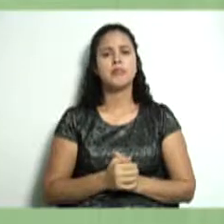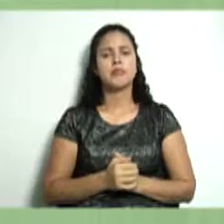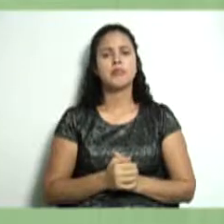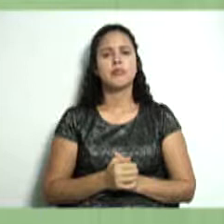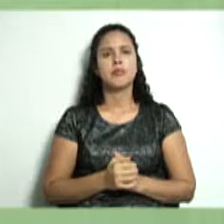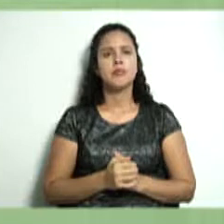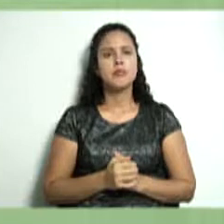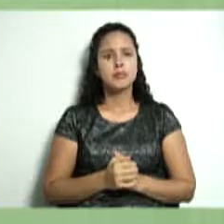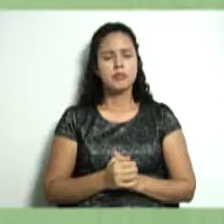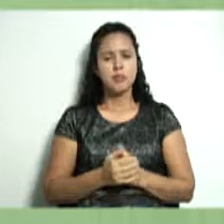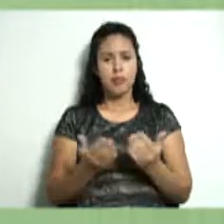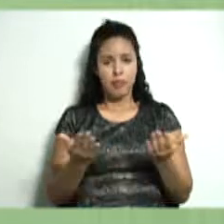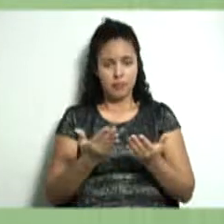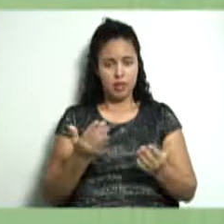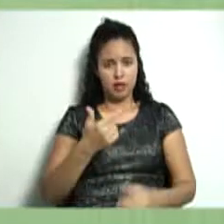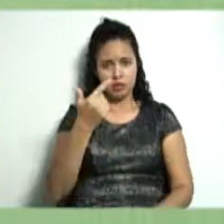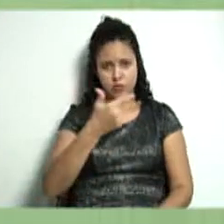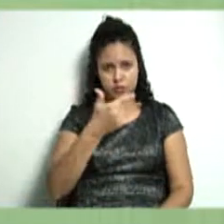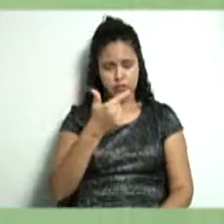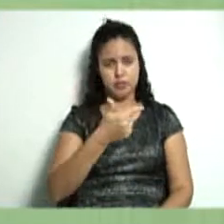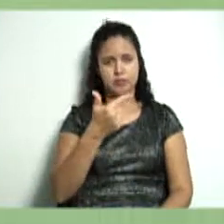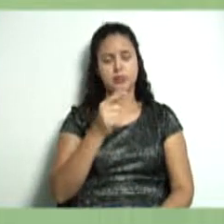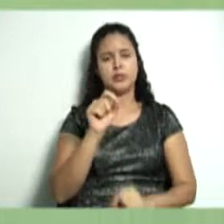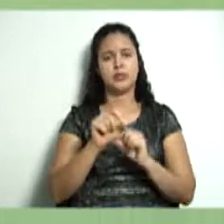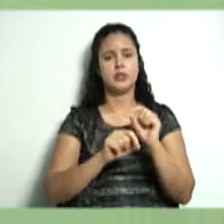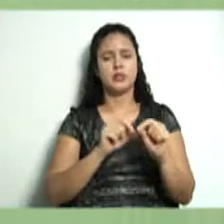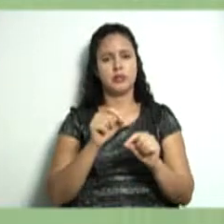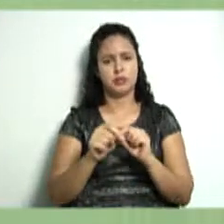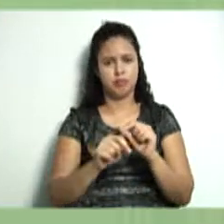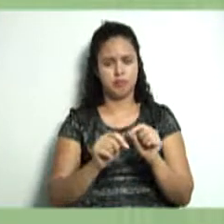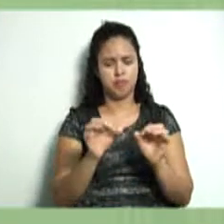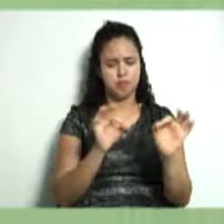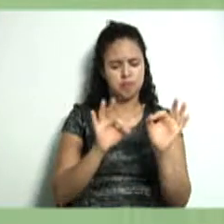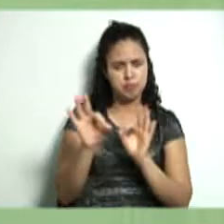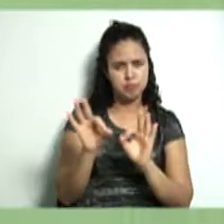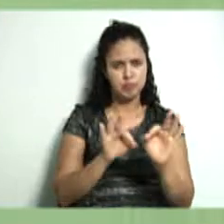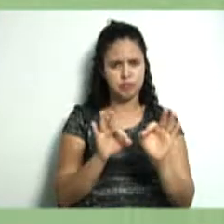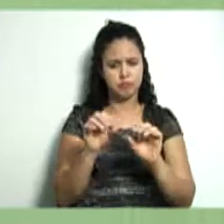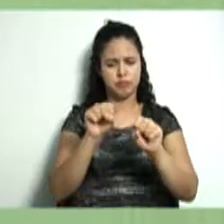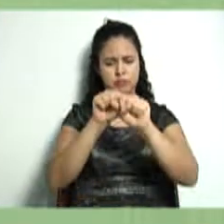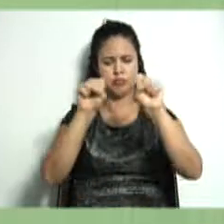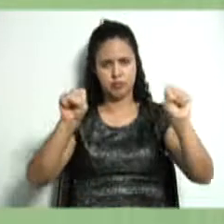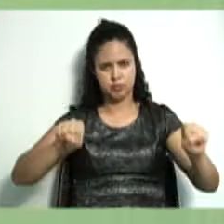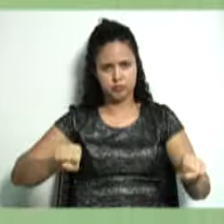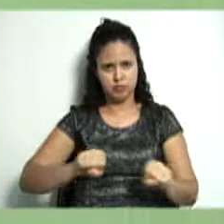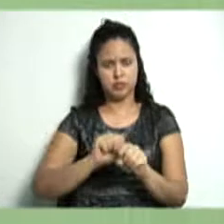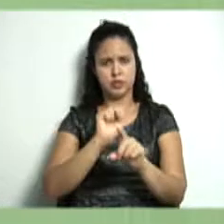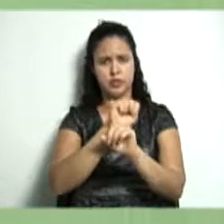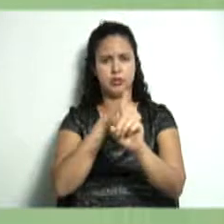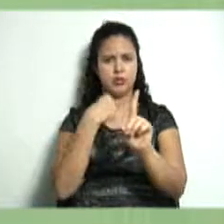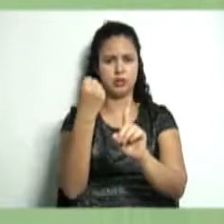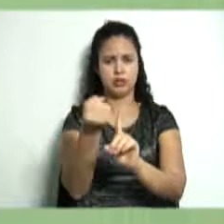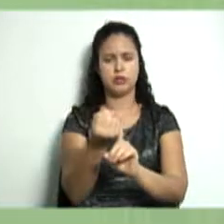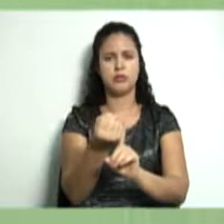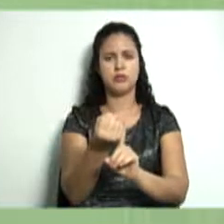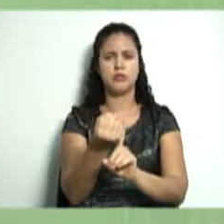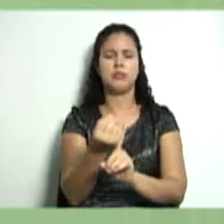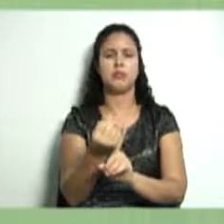Em um segundo lugar, ainda referente à organização do quadro social,